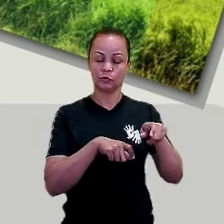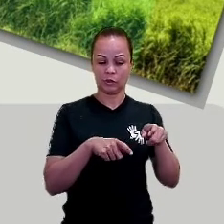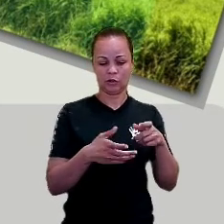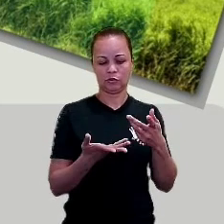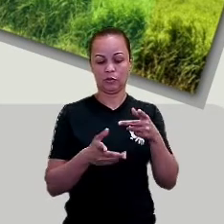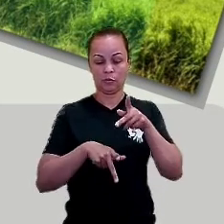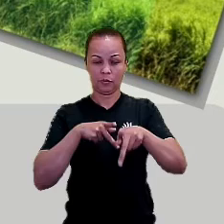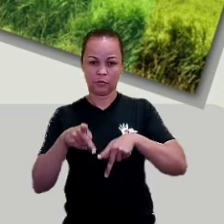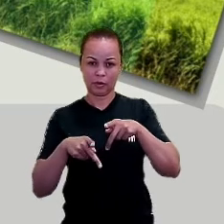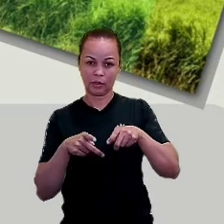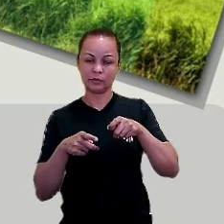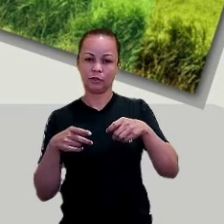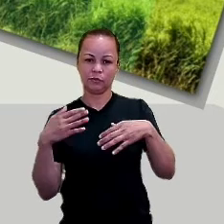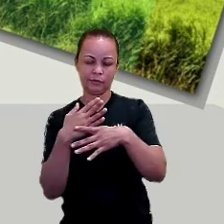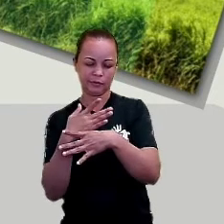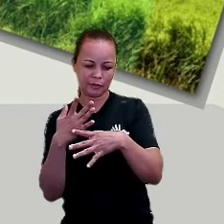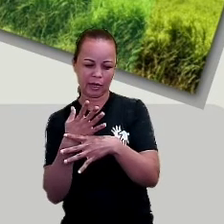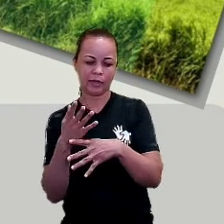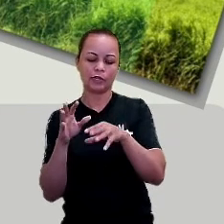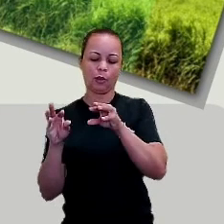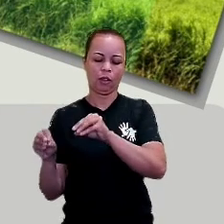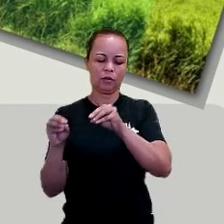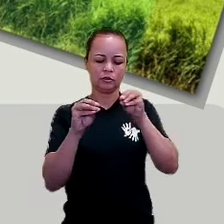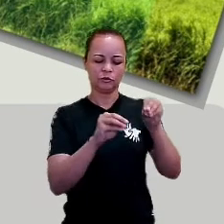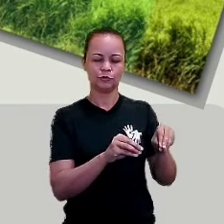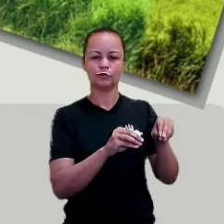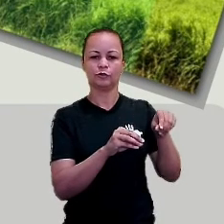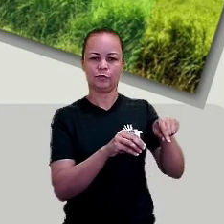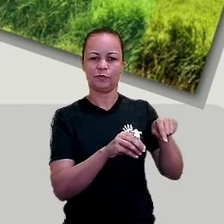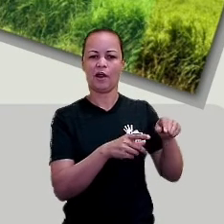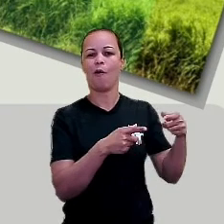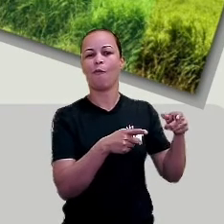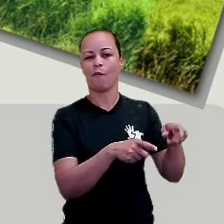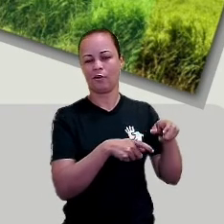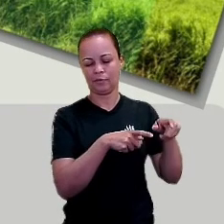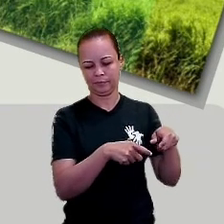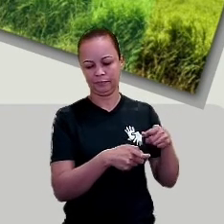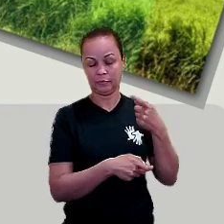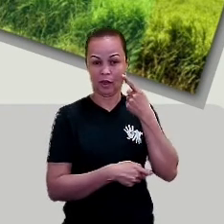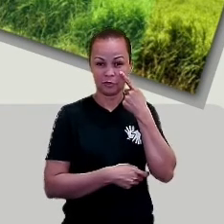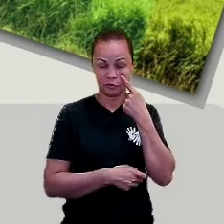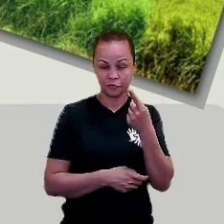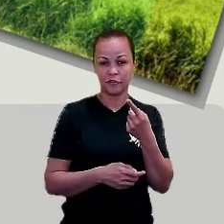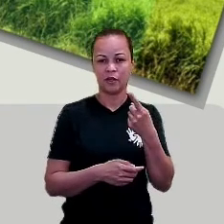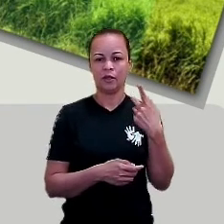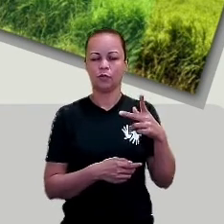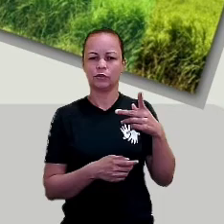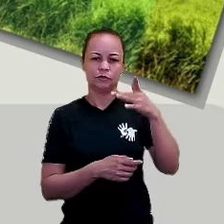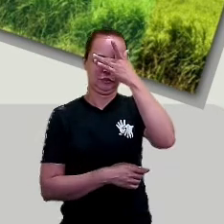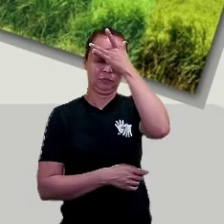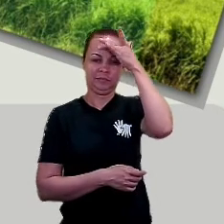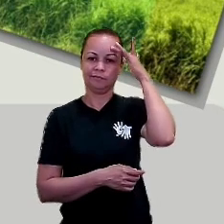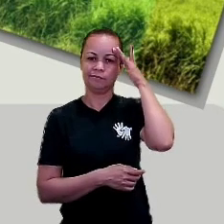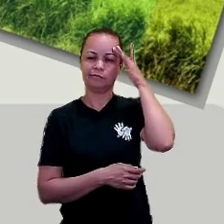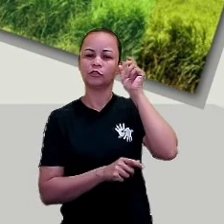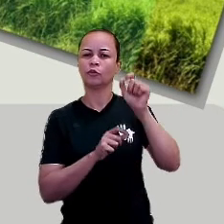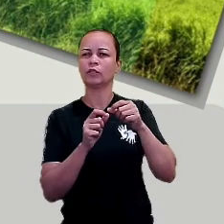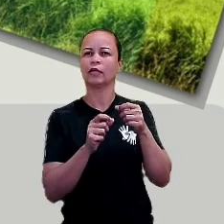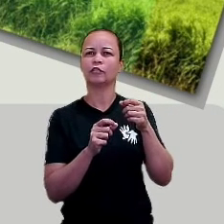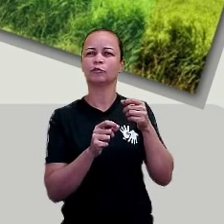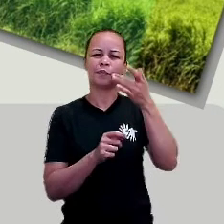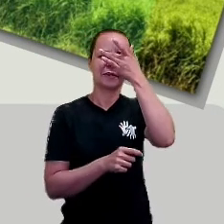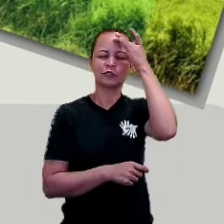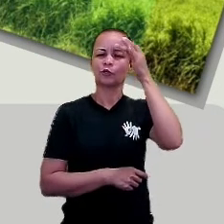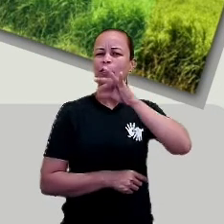população urbana deixa a cidade e vai para o campo. A gente vê muito isso quando as pessoas geralmente se aposentam, né?